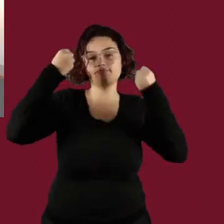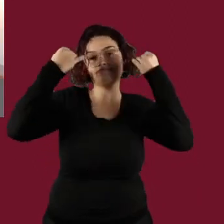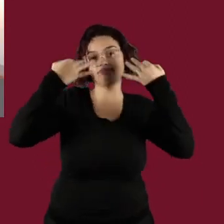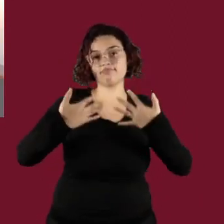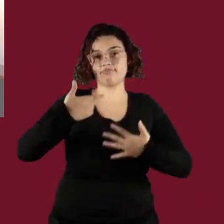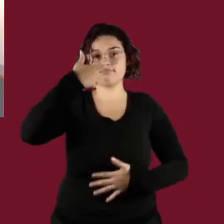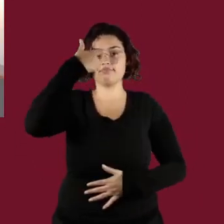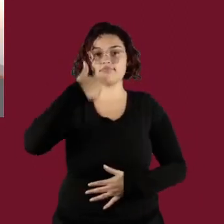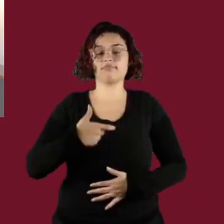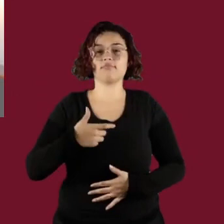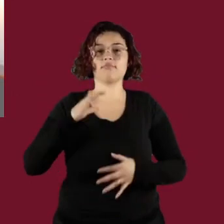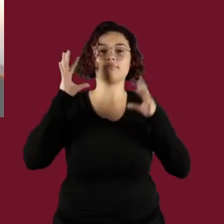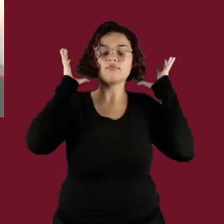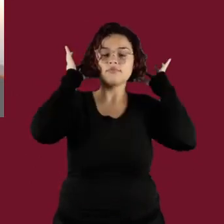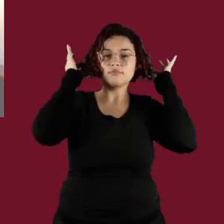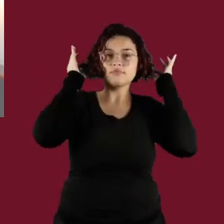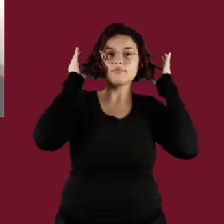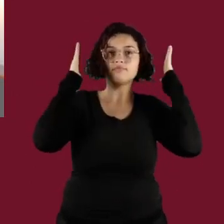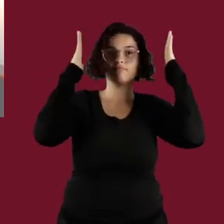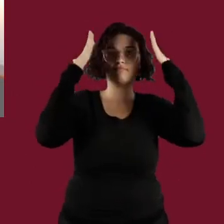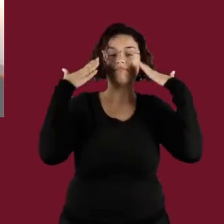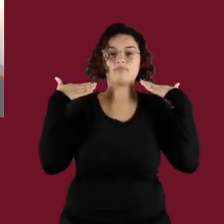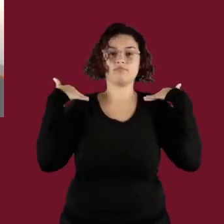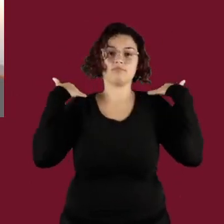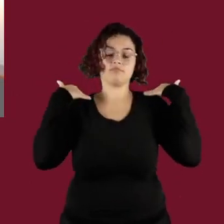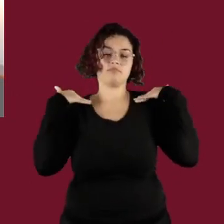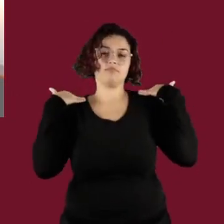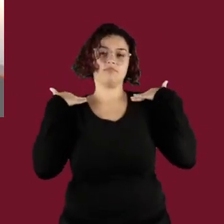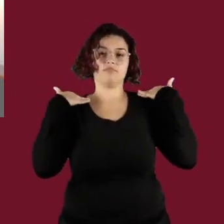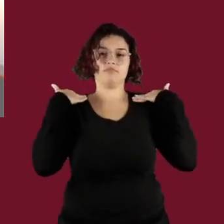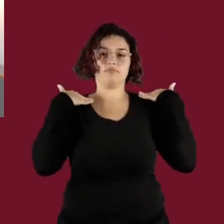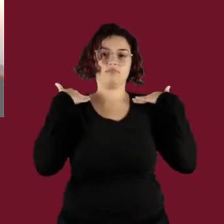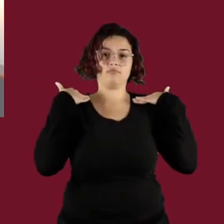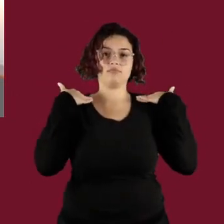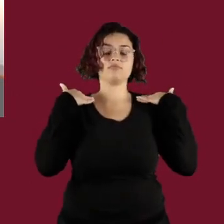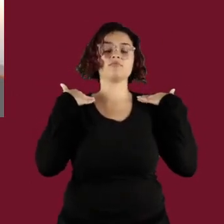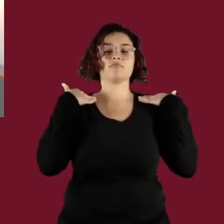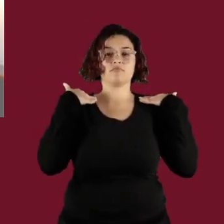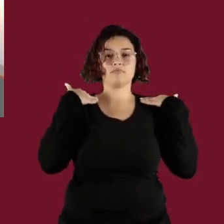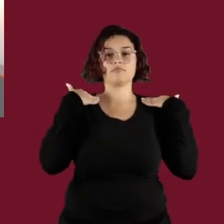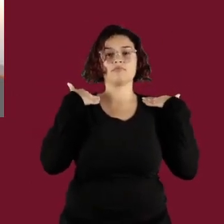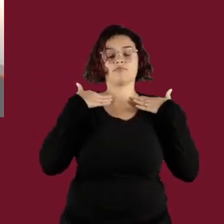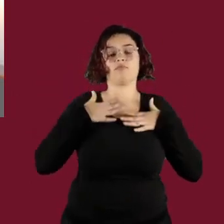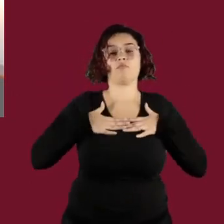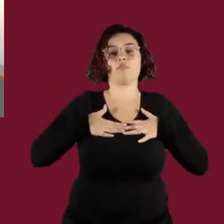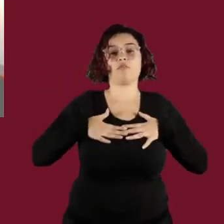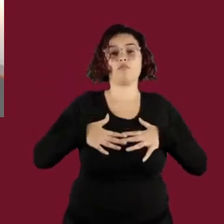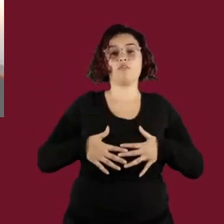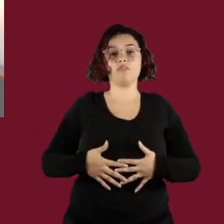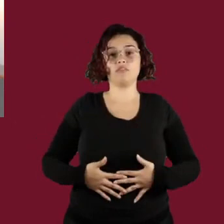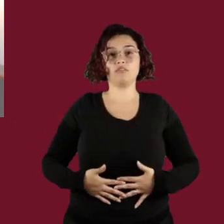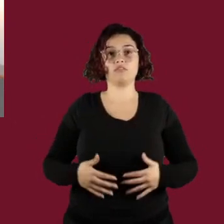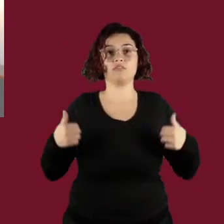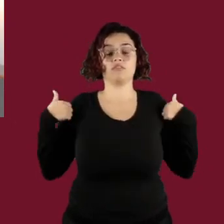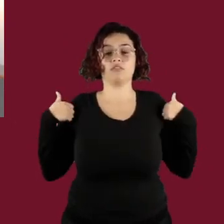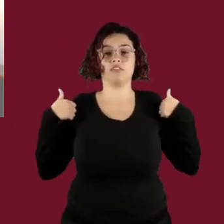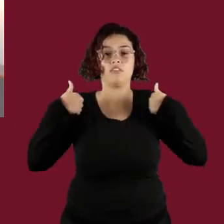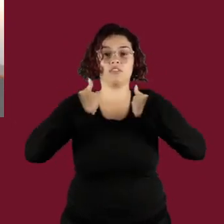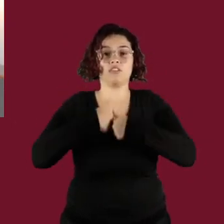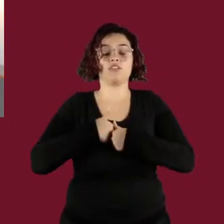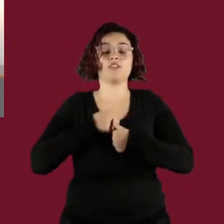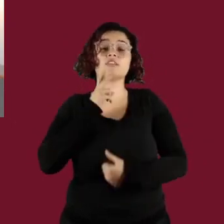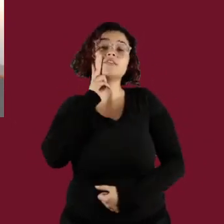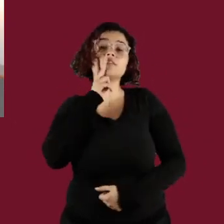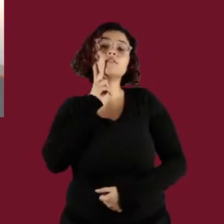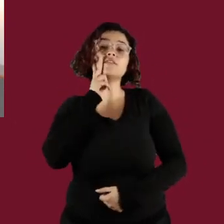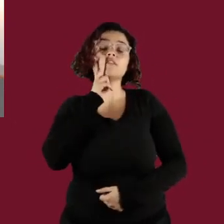cabelos um pouquinho antes, não chega na altura do ombro, eles estão soltos nesse momento. Estou vestindo um blazer da cor vinho, sou